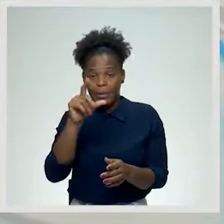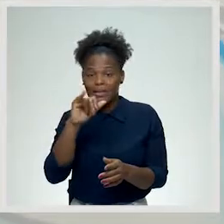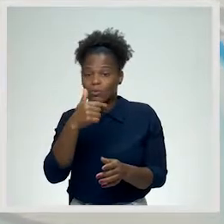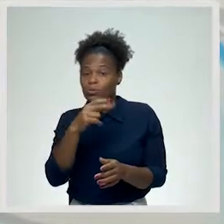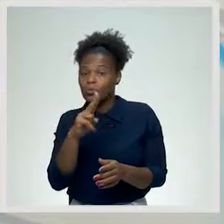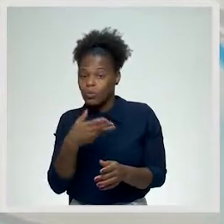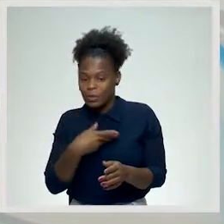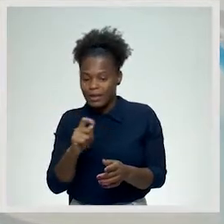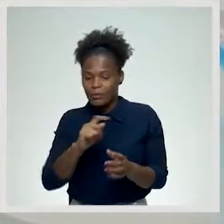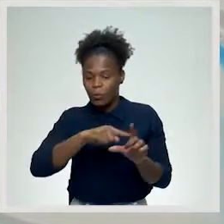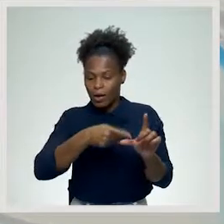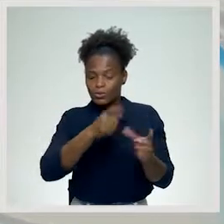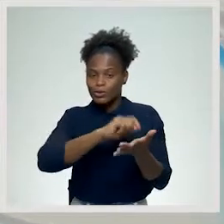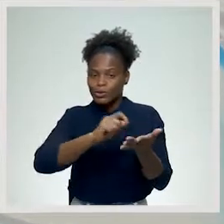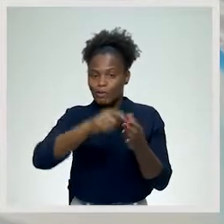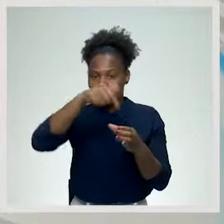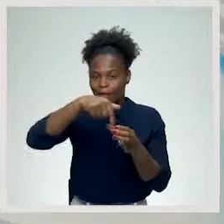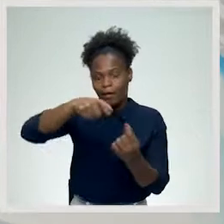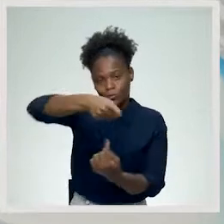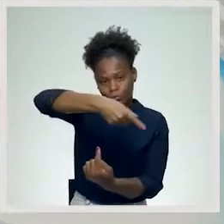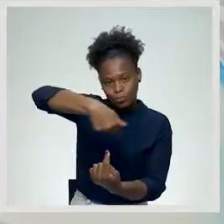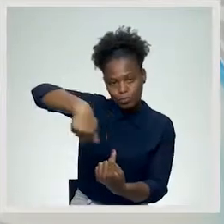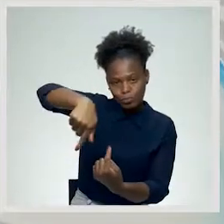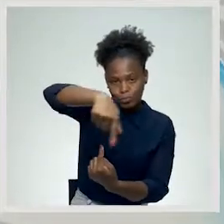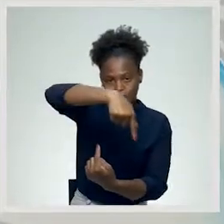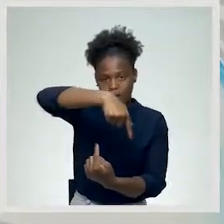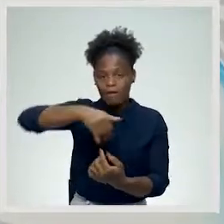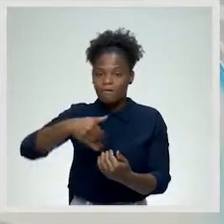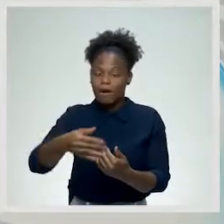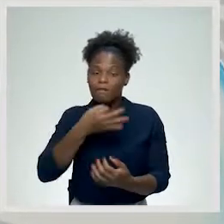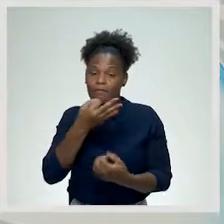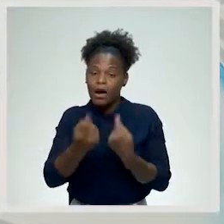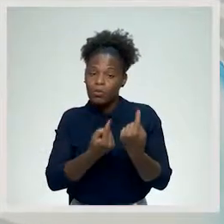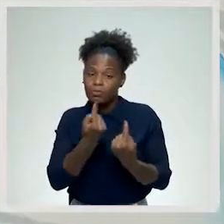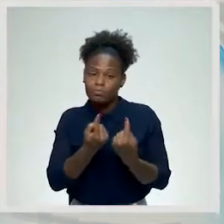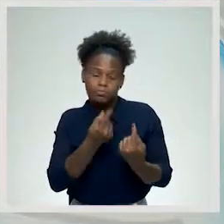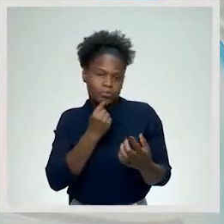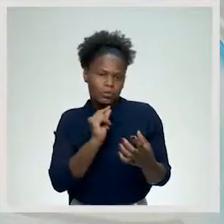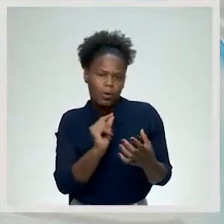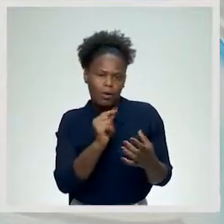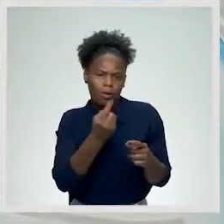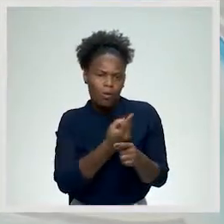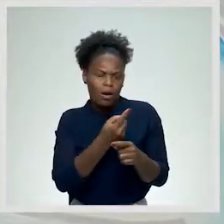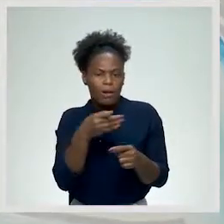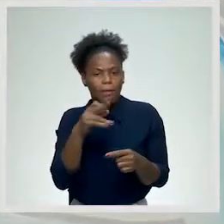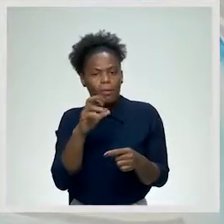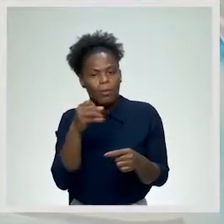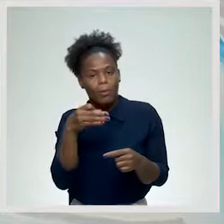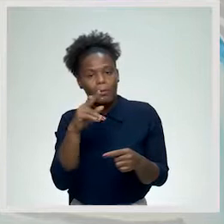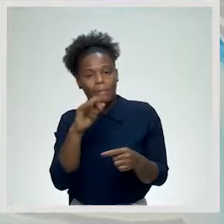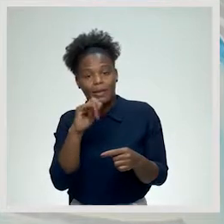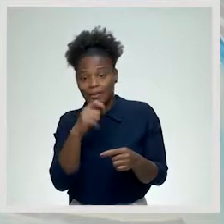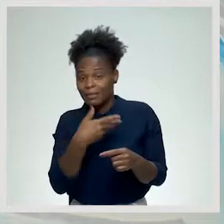Claro está que nós também vamos abordar algumas propriedades de ângulos